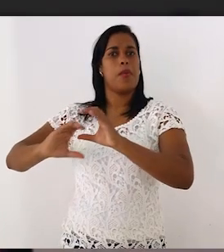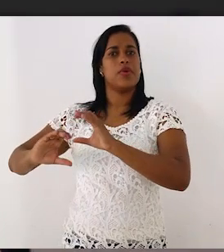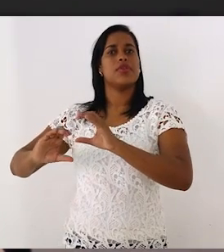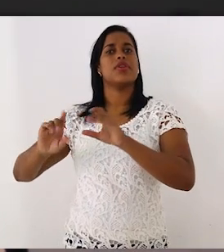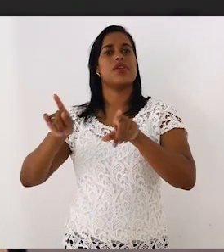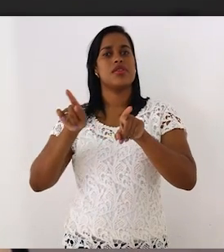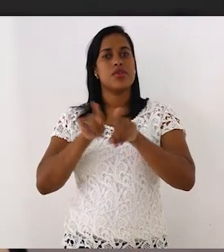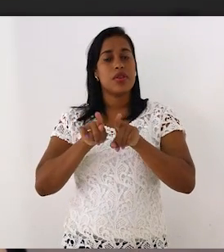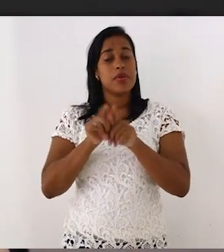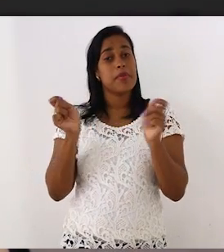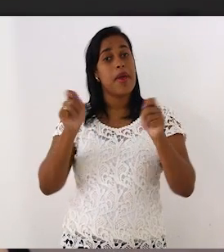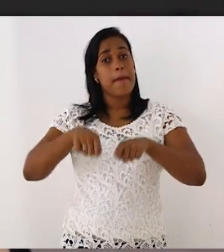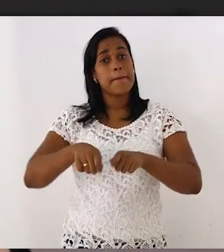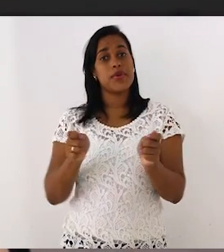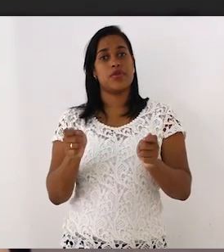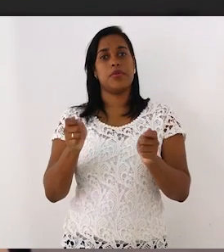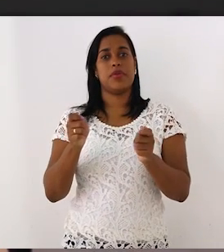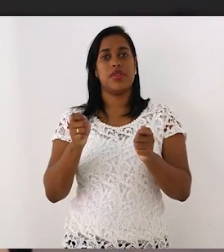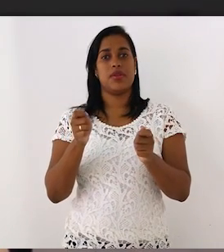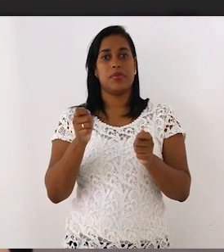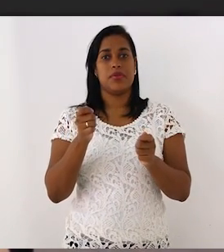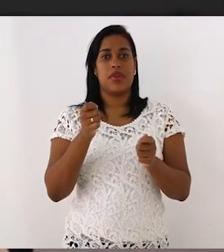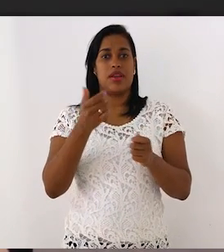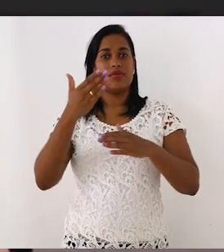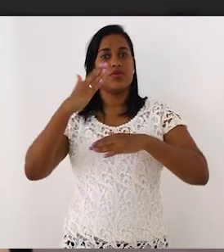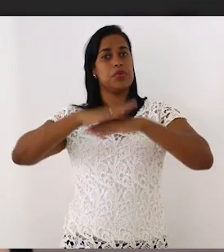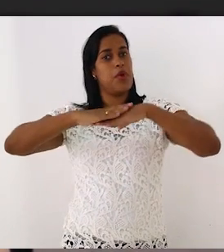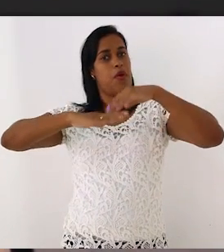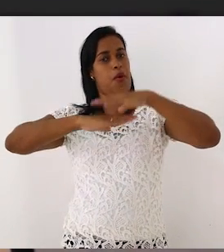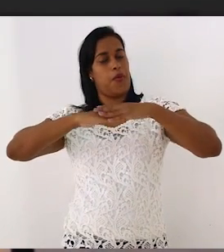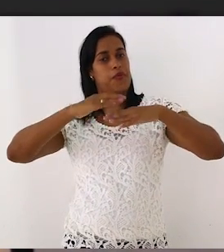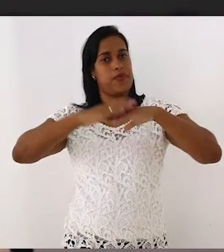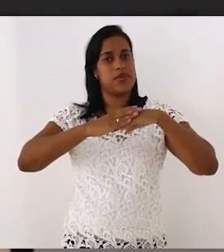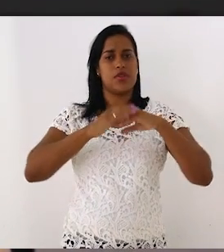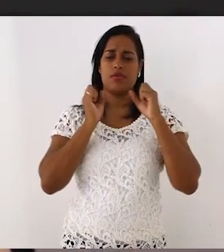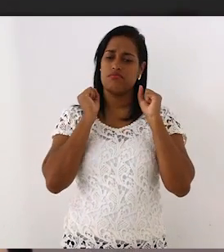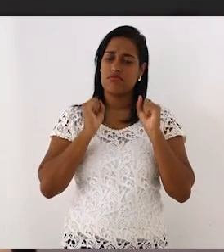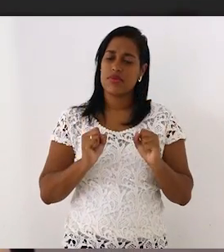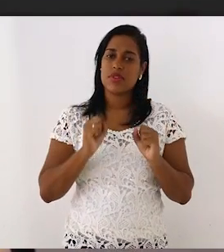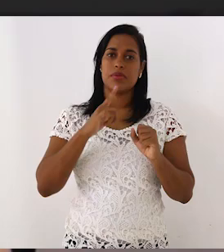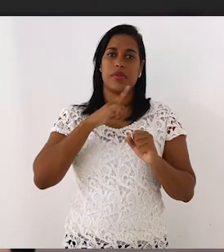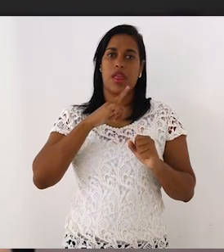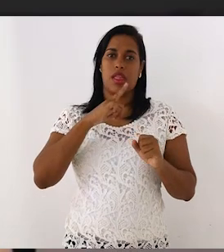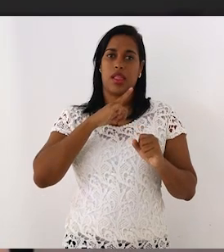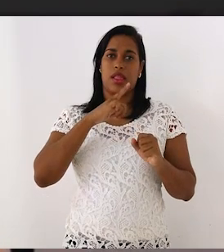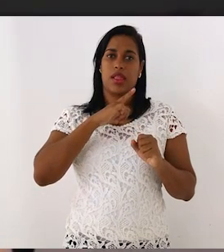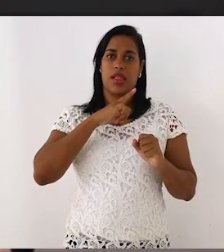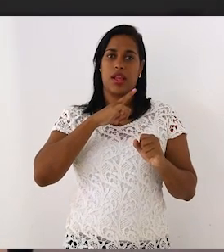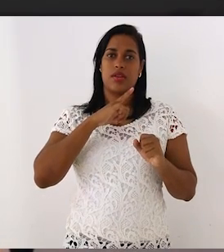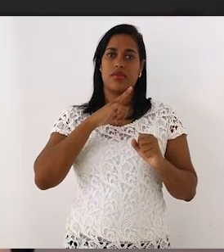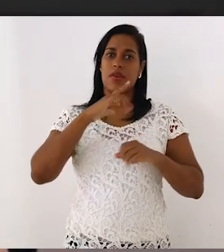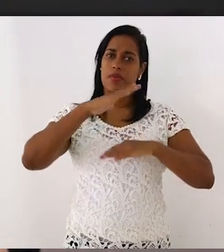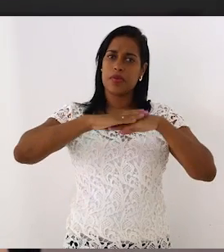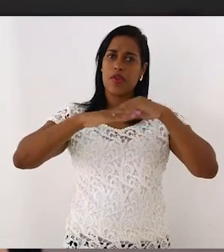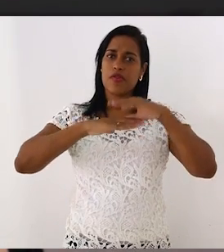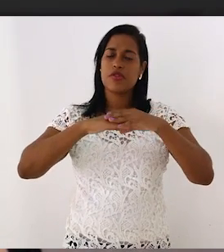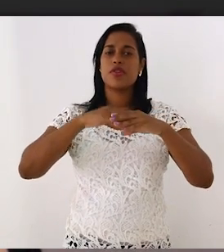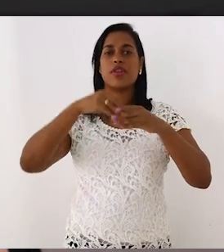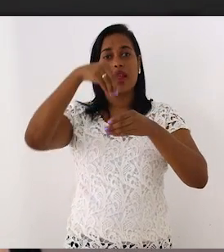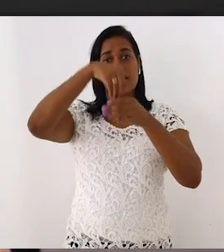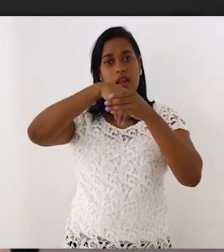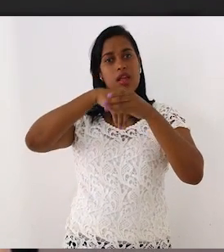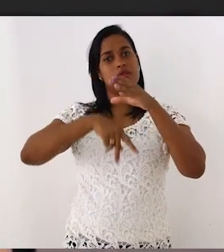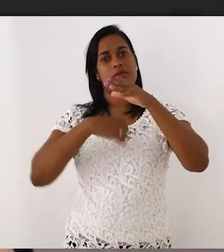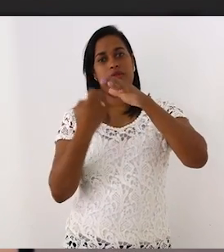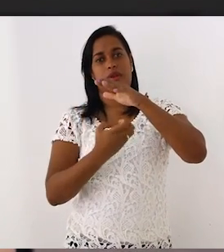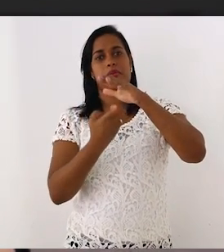é a possibilidade dos colaboradores, de fato, poder exercer a sua função como profissionais que